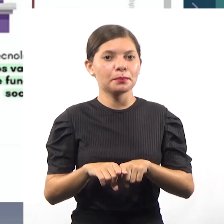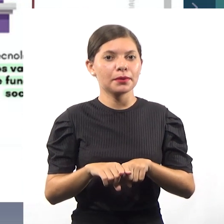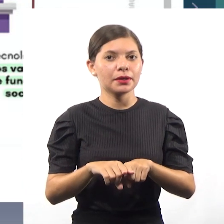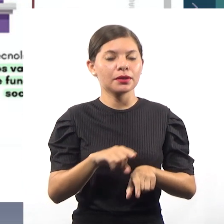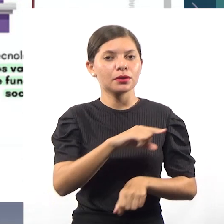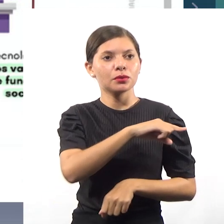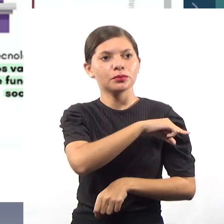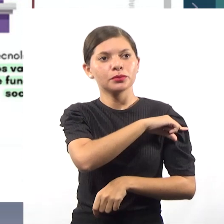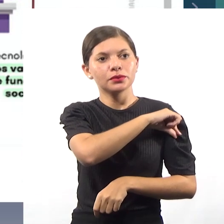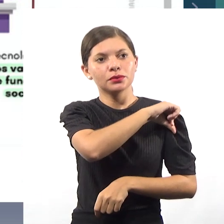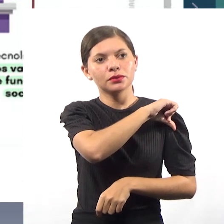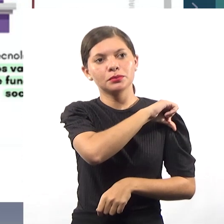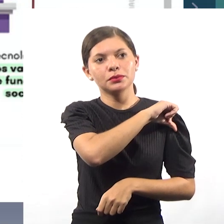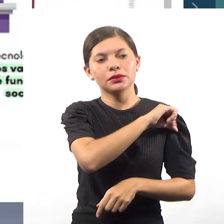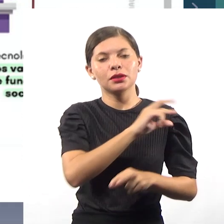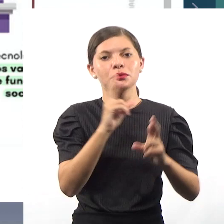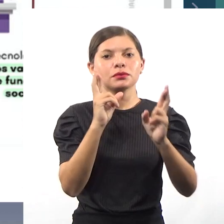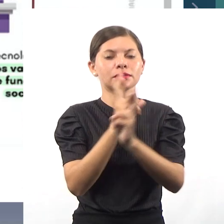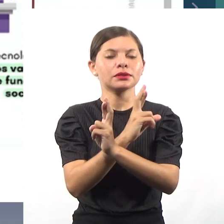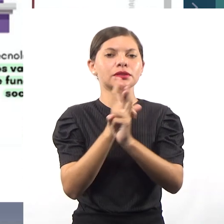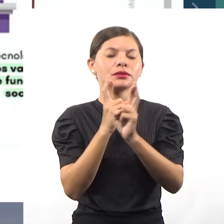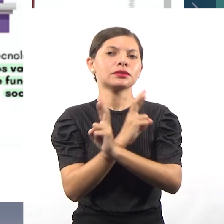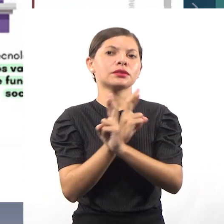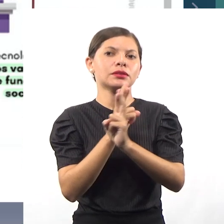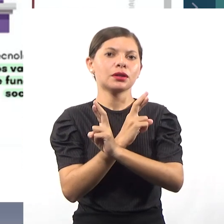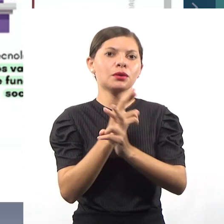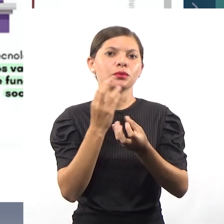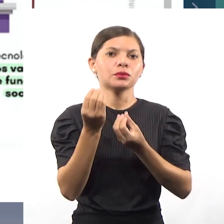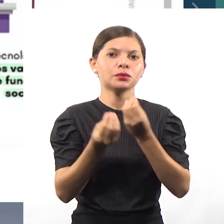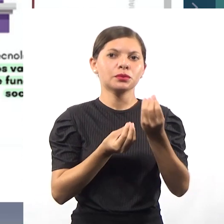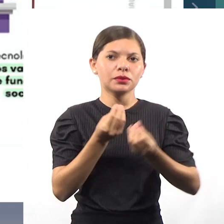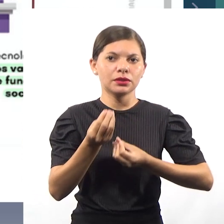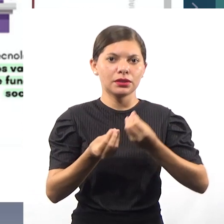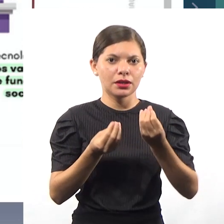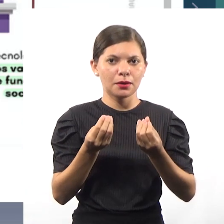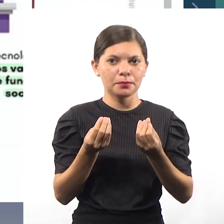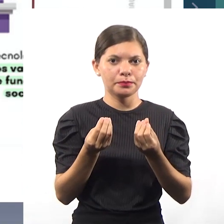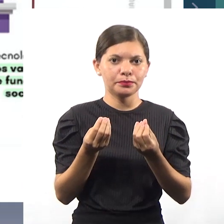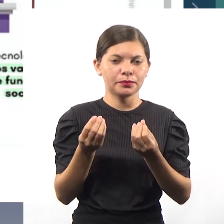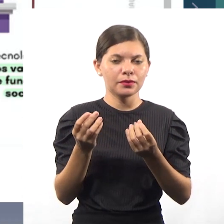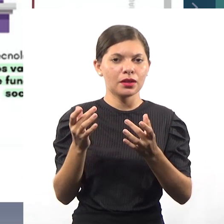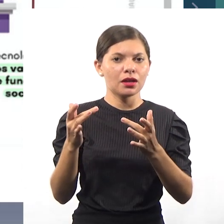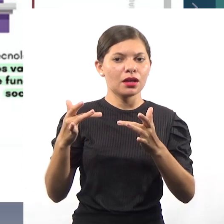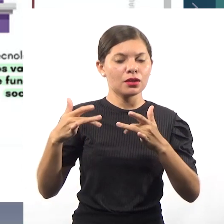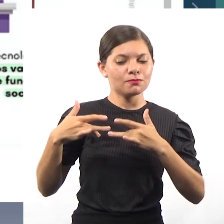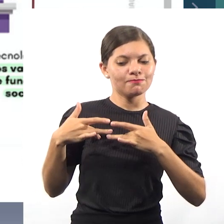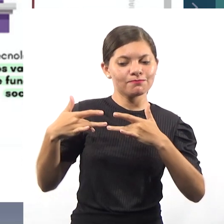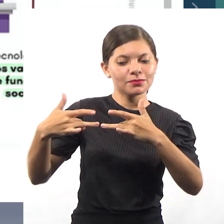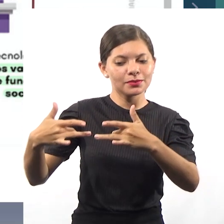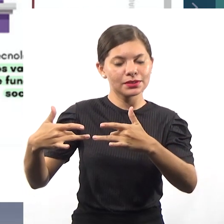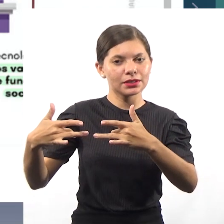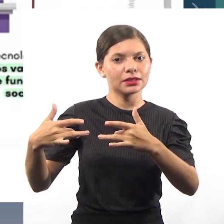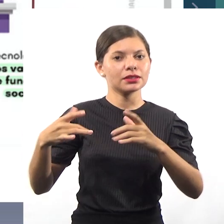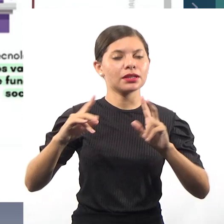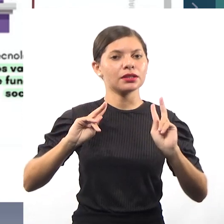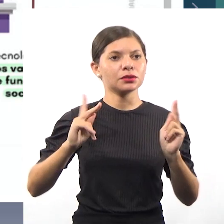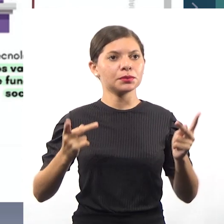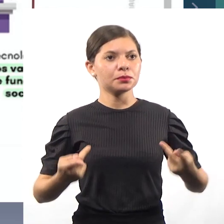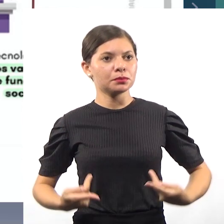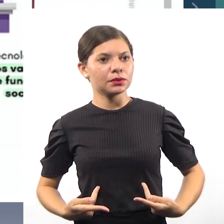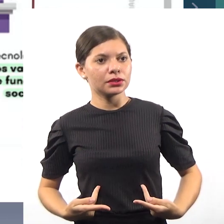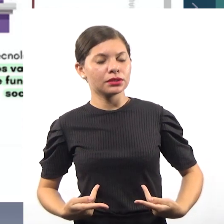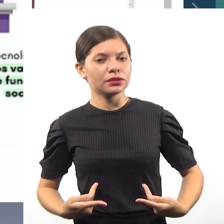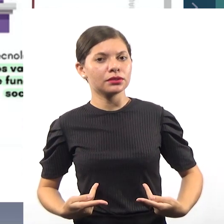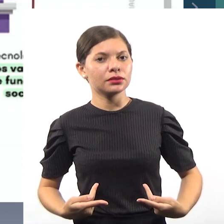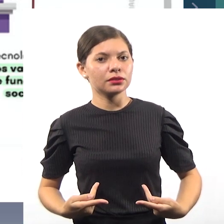ensino fundamental ele vai ter relação com os laços de solidariedade humana e de tolerância